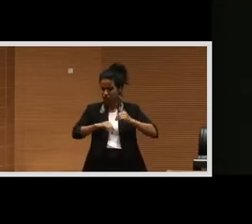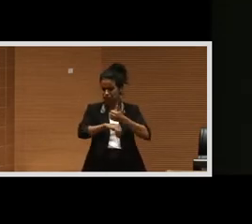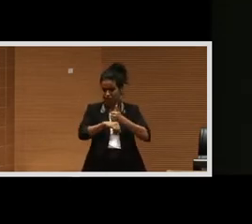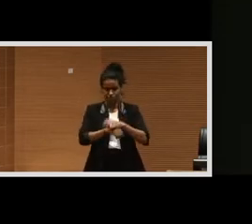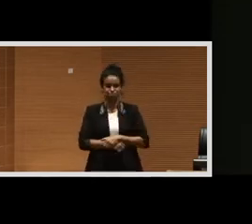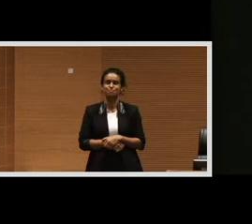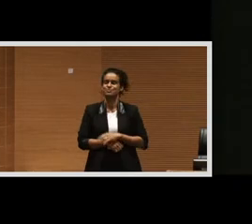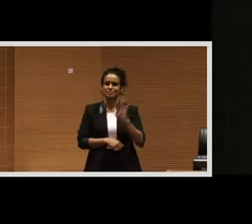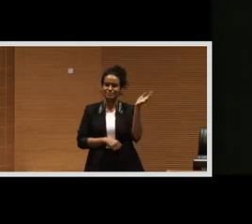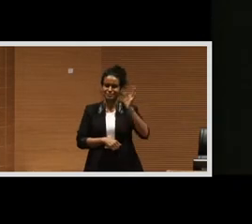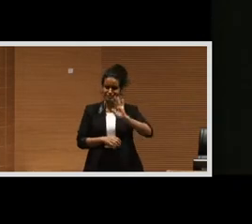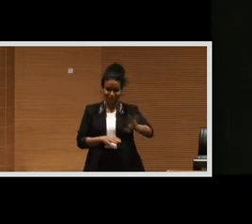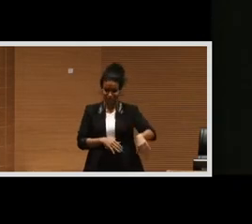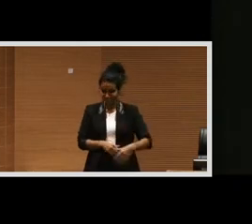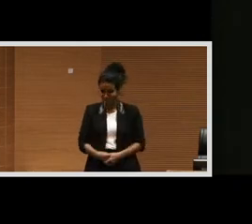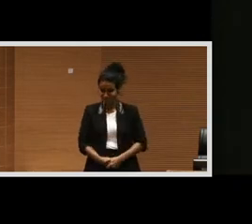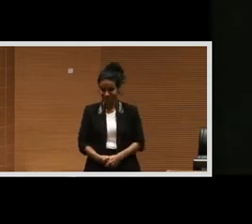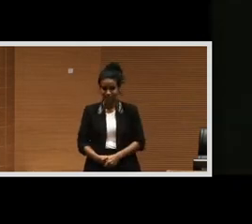de pessoas...